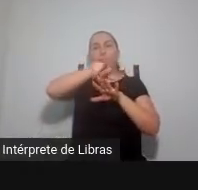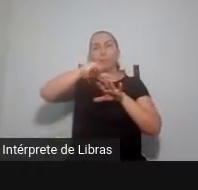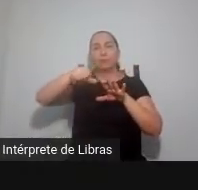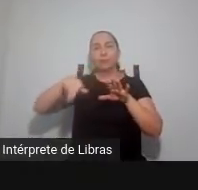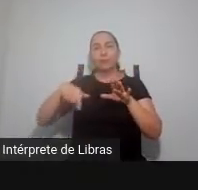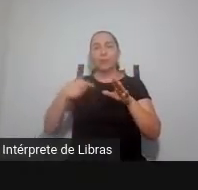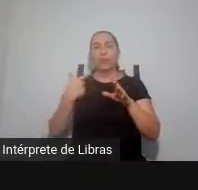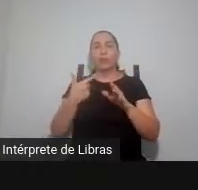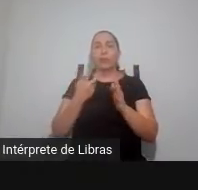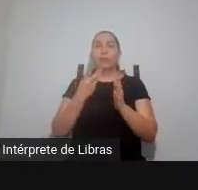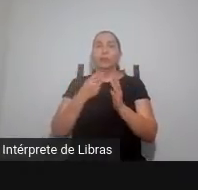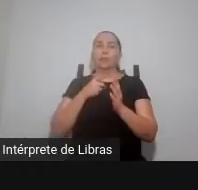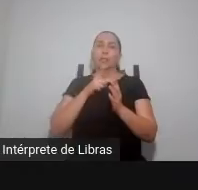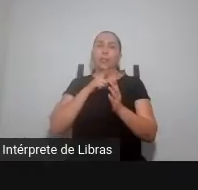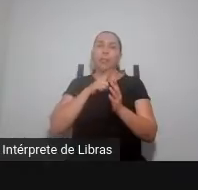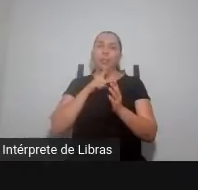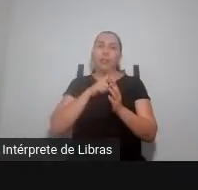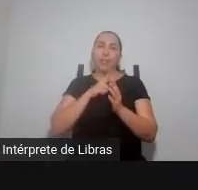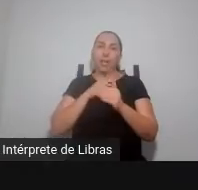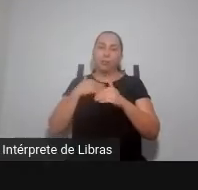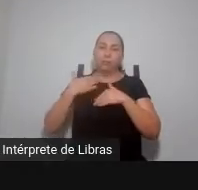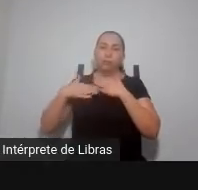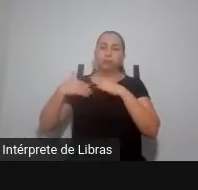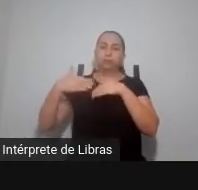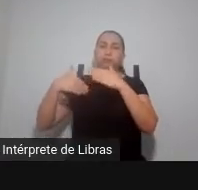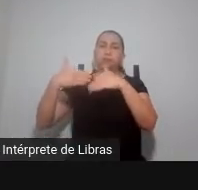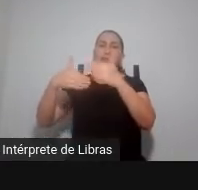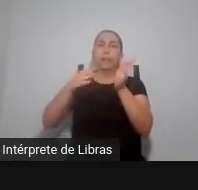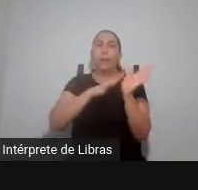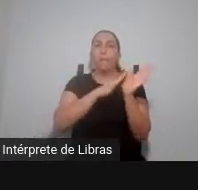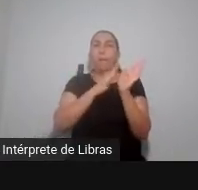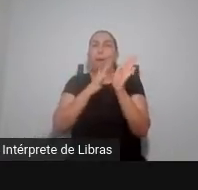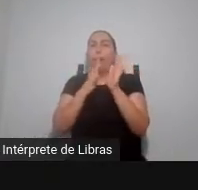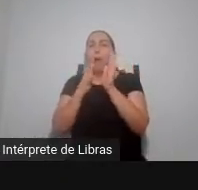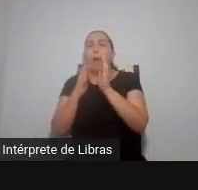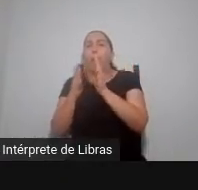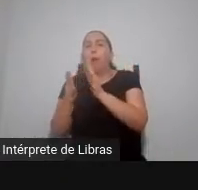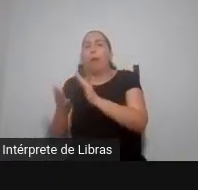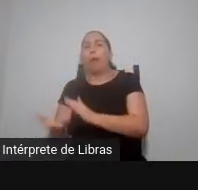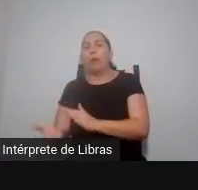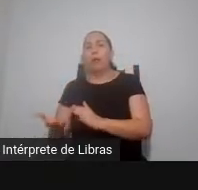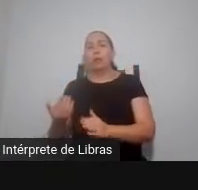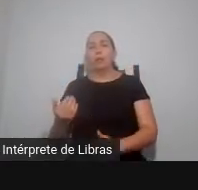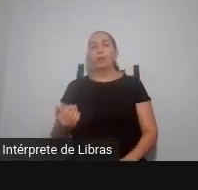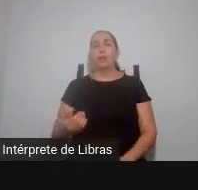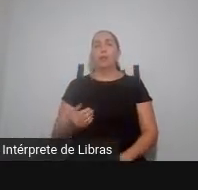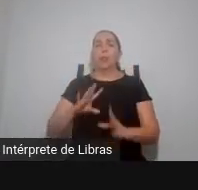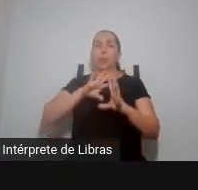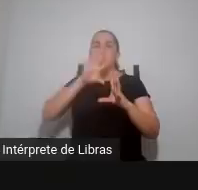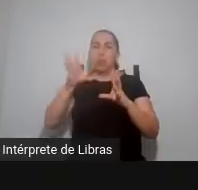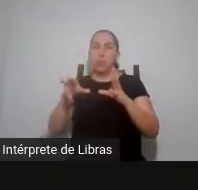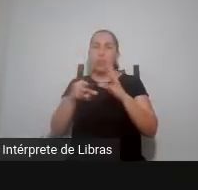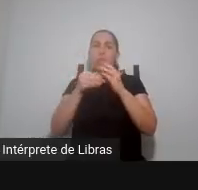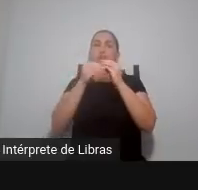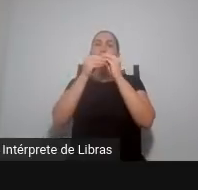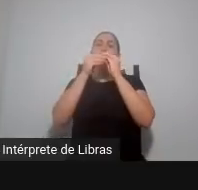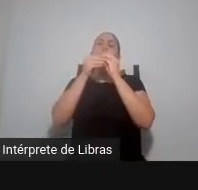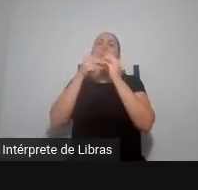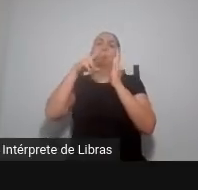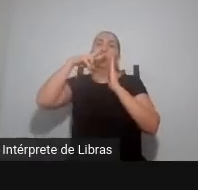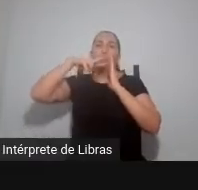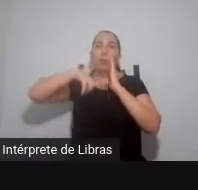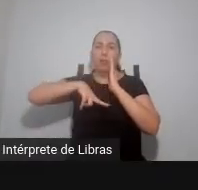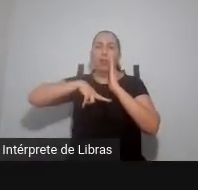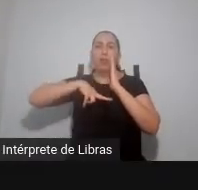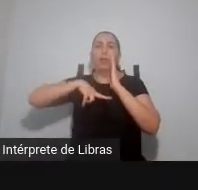ser, é um é de 4 anos, é um são de Exatamente. 5 anos, e que inclui a leitura e a escrita, mas não